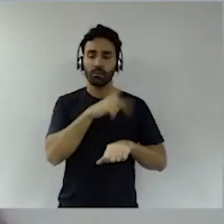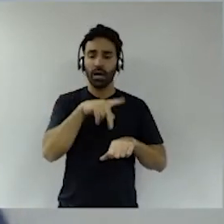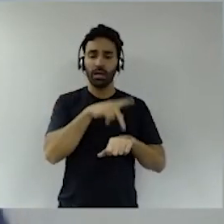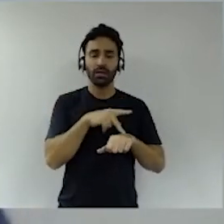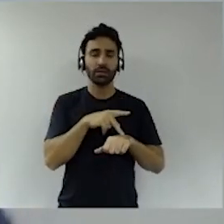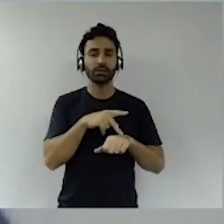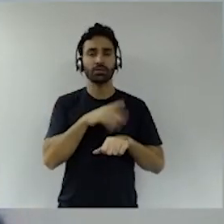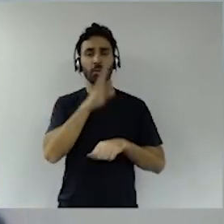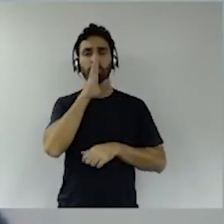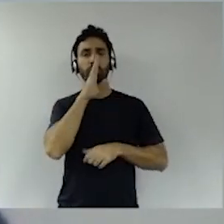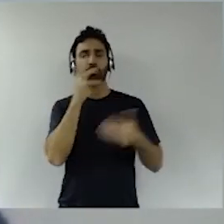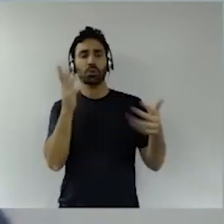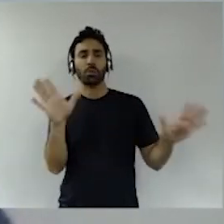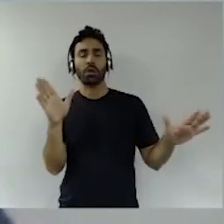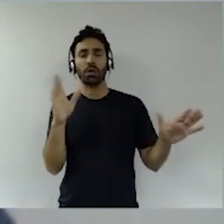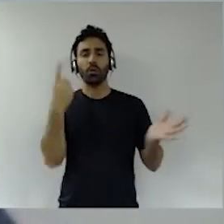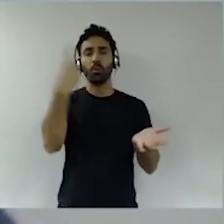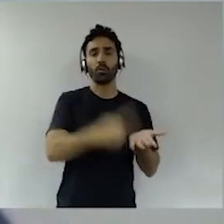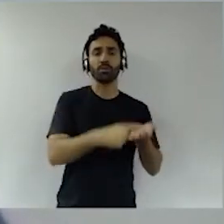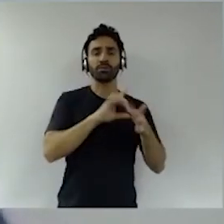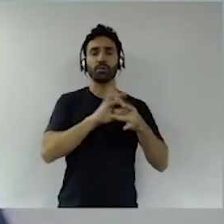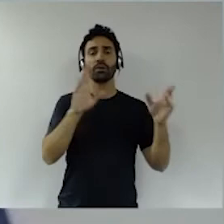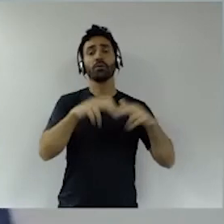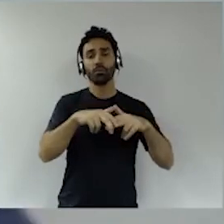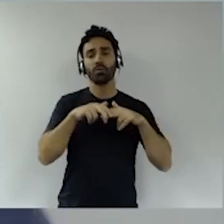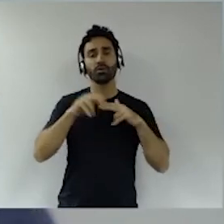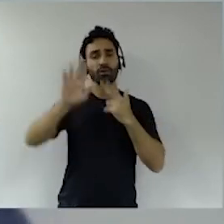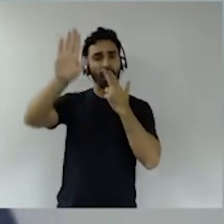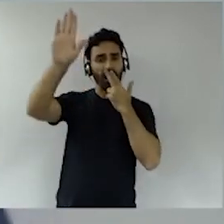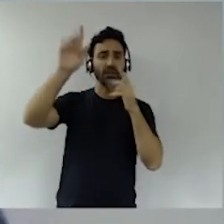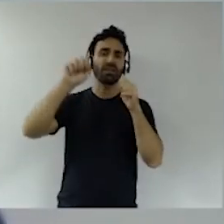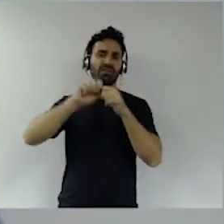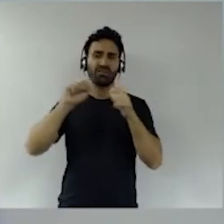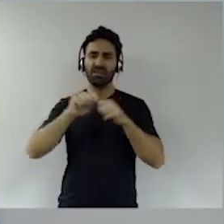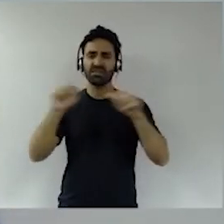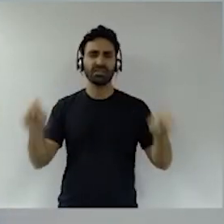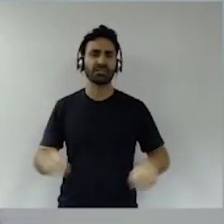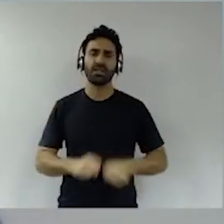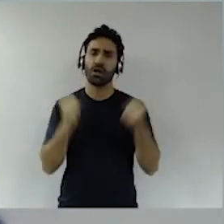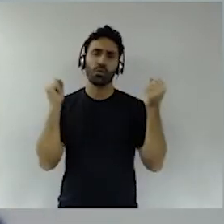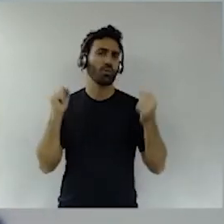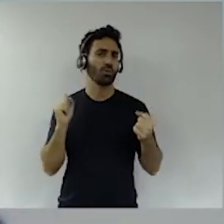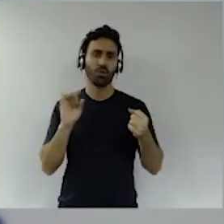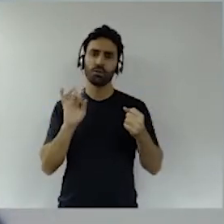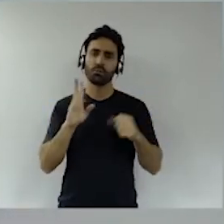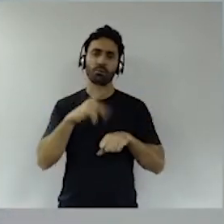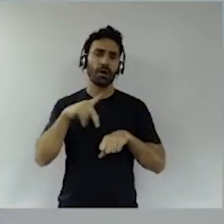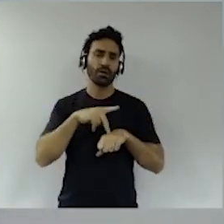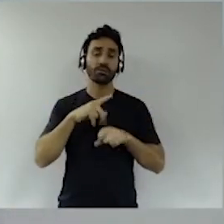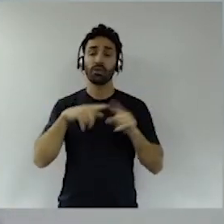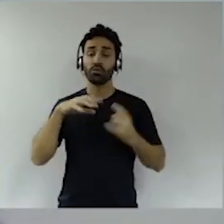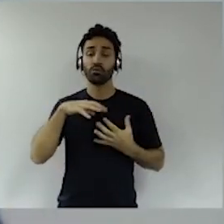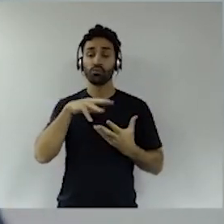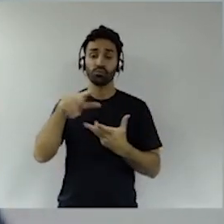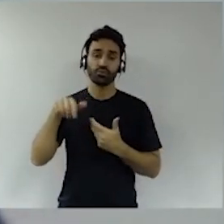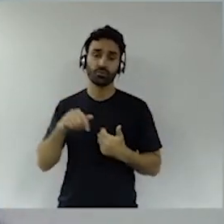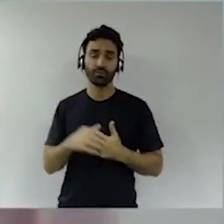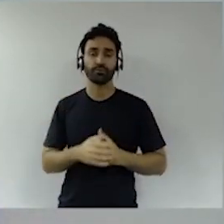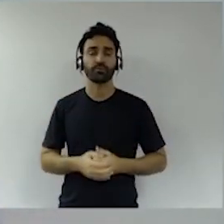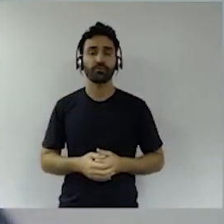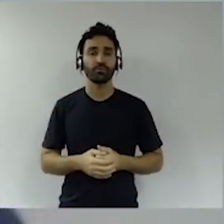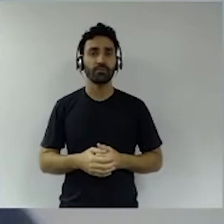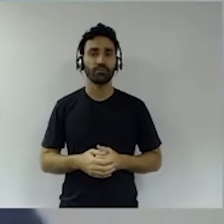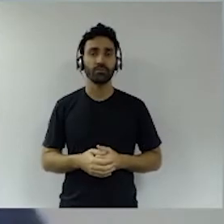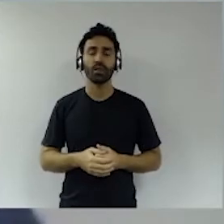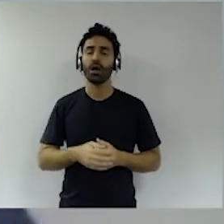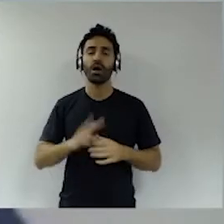com o compromisso com a democracia, que Hitler fez aquele grande estrago, não somente no seu país, mas no mundo todo, deixando